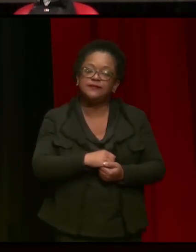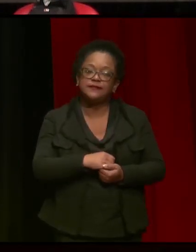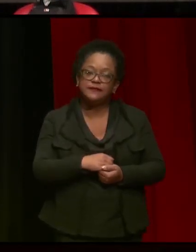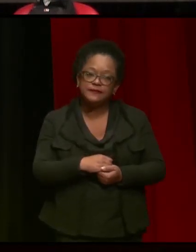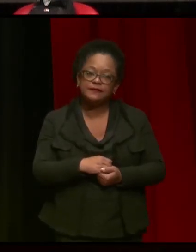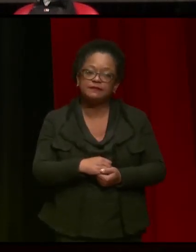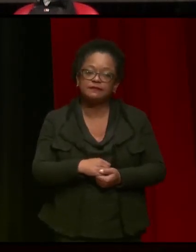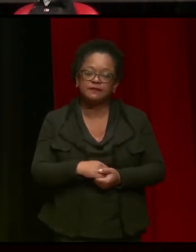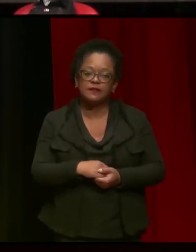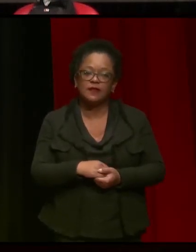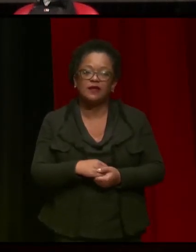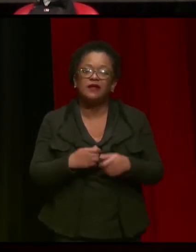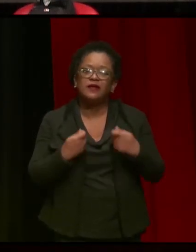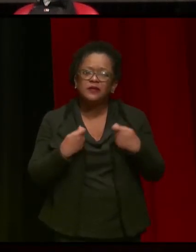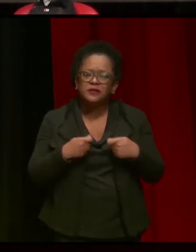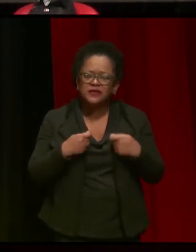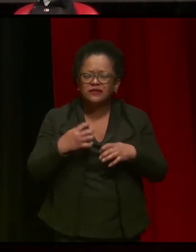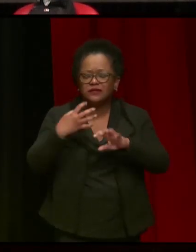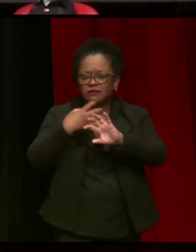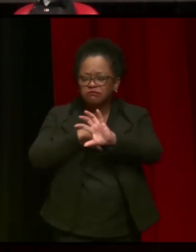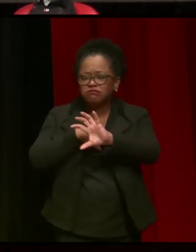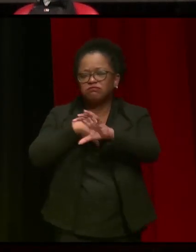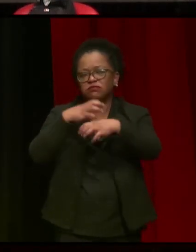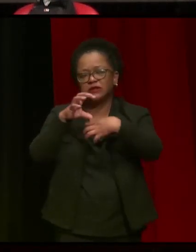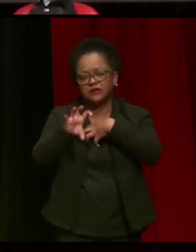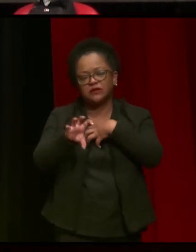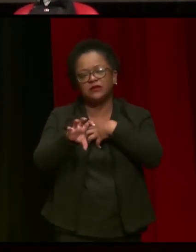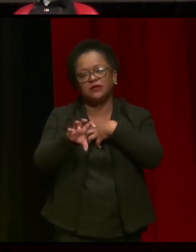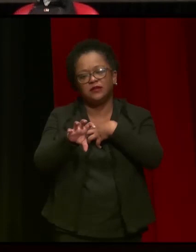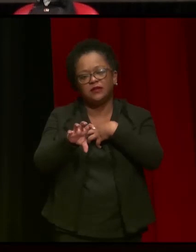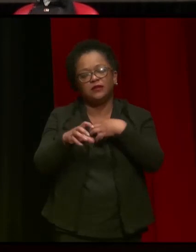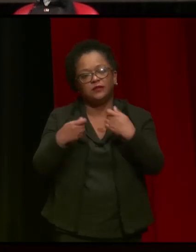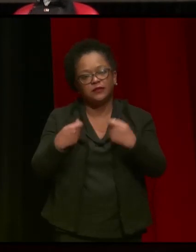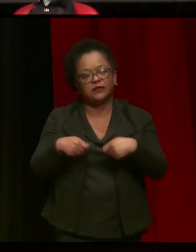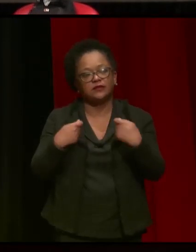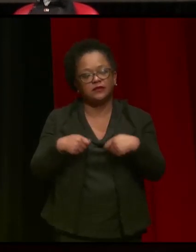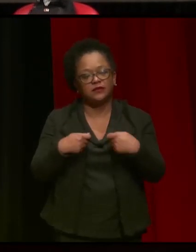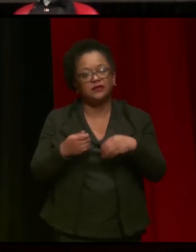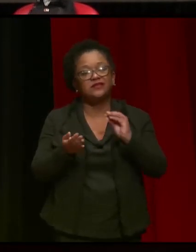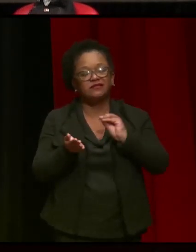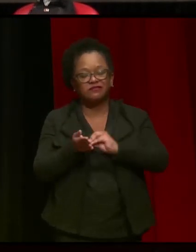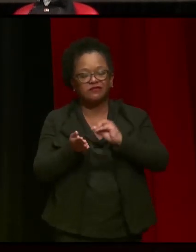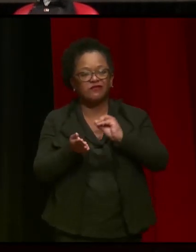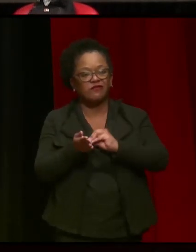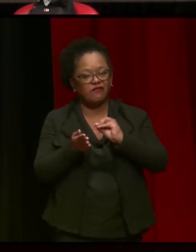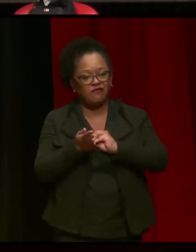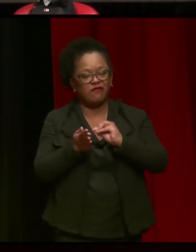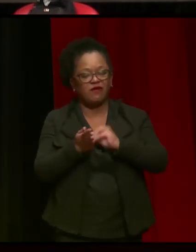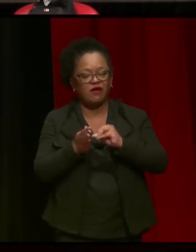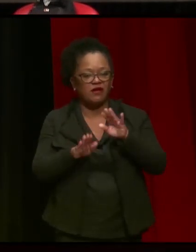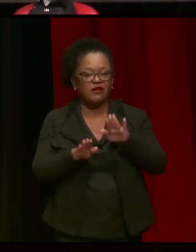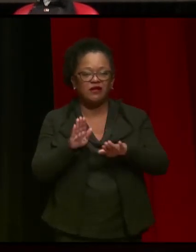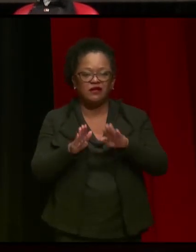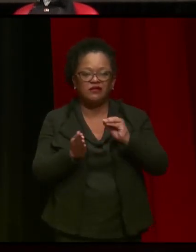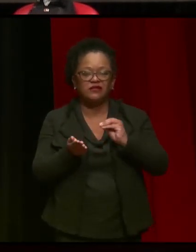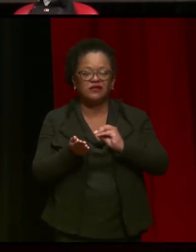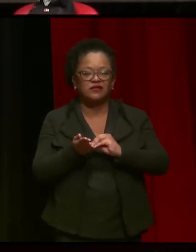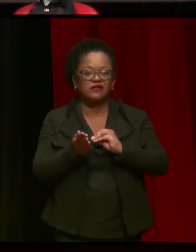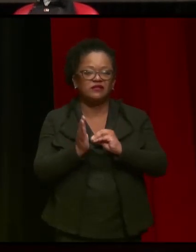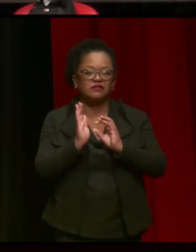a gente tem que ter um pouquinho de sensibilidade. Isso falta muito na igreja. a igreja às vezes não tem